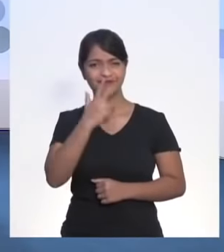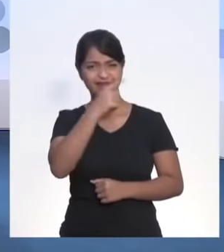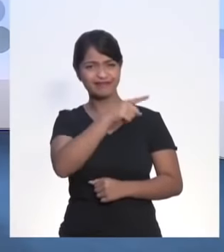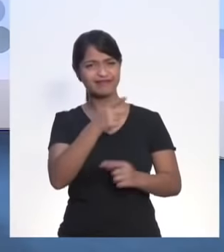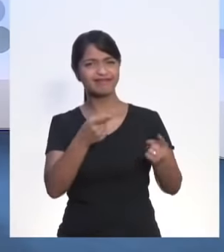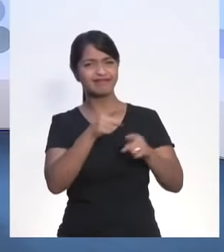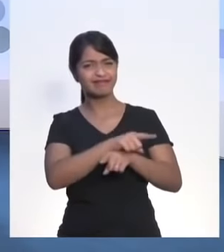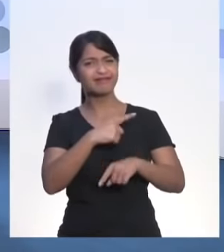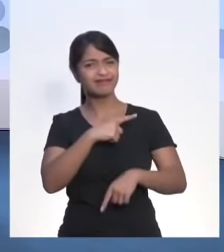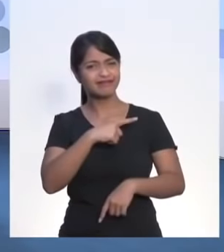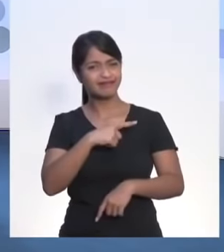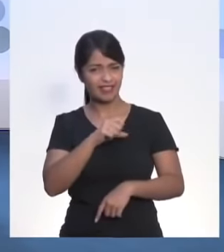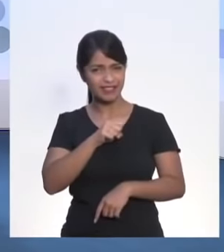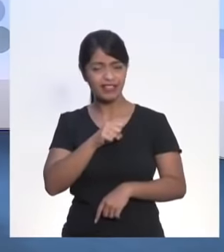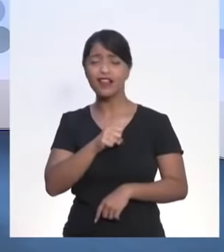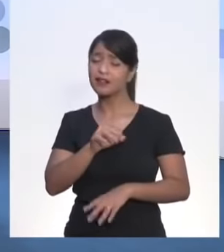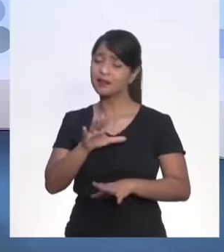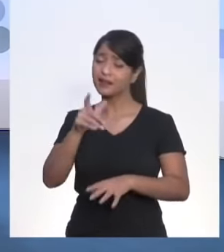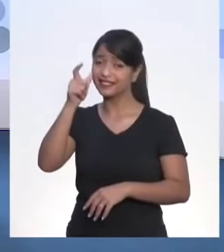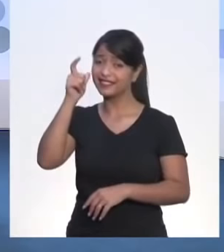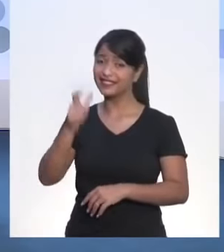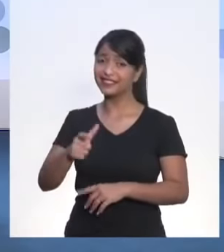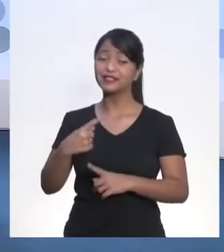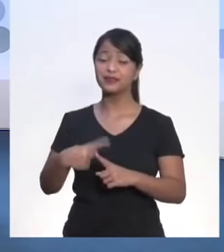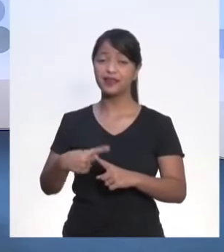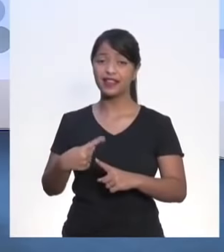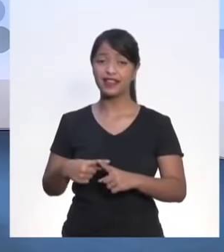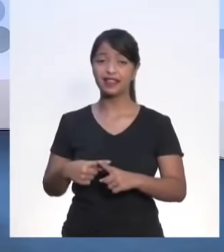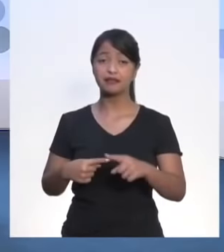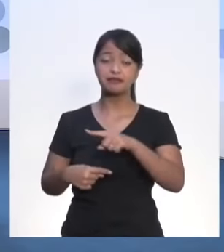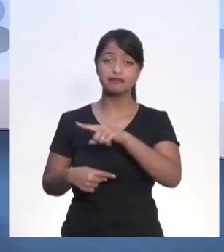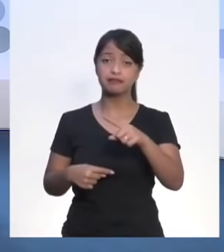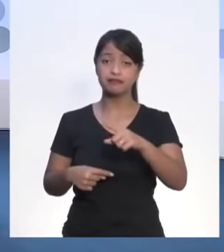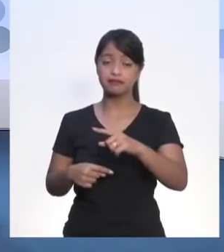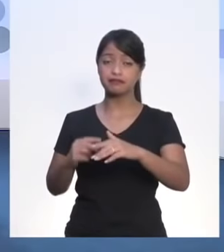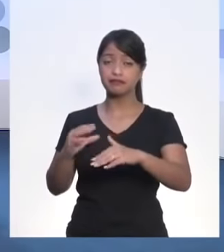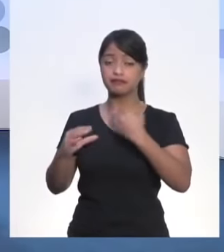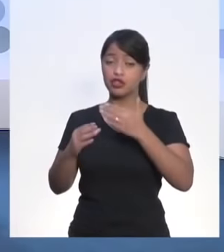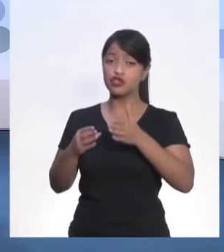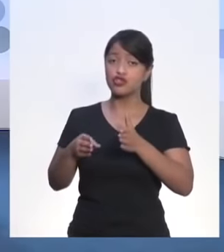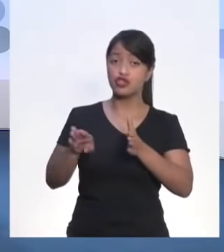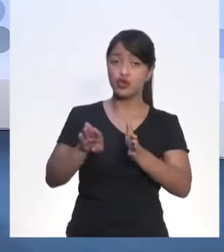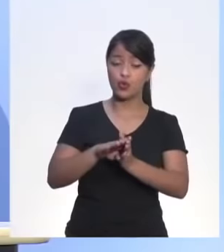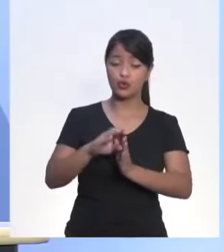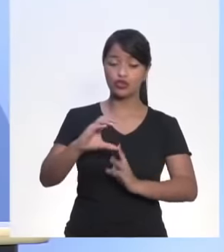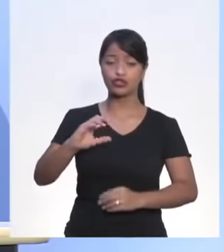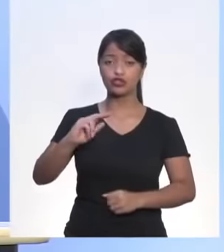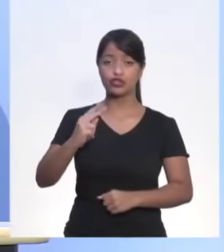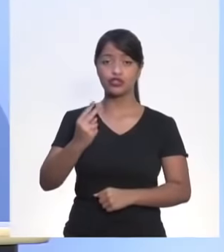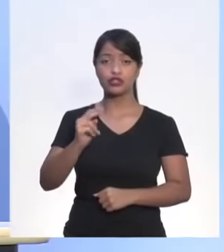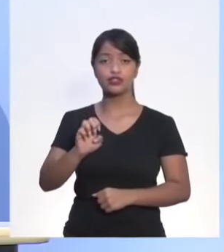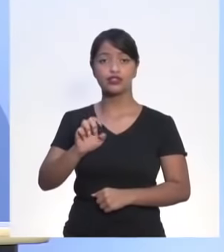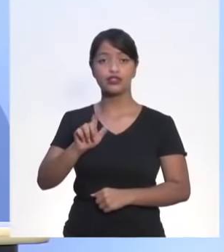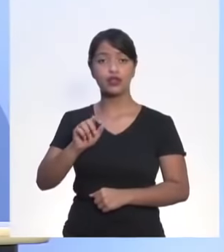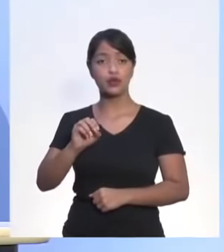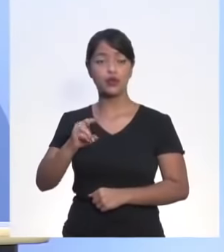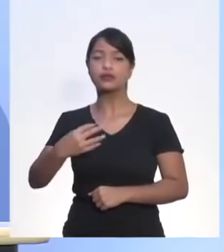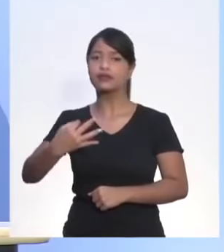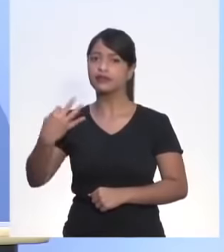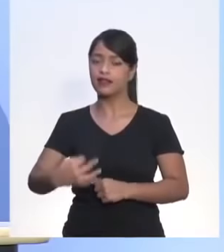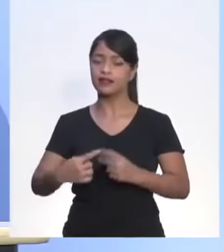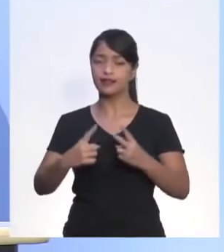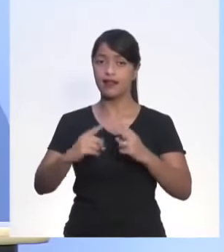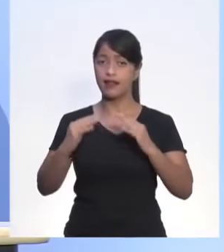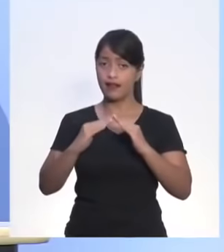foi? Parece que tá assim. Mas foi bem interessante, porque eles já colocaram chegou da maneira correta, casa sem abreviação,